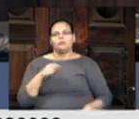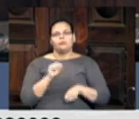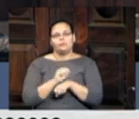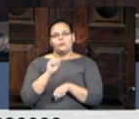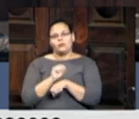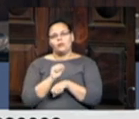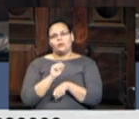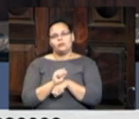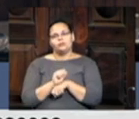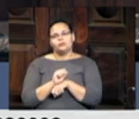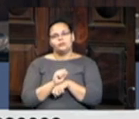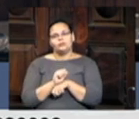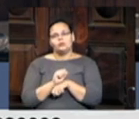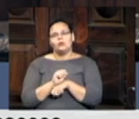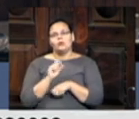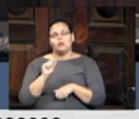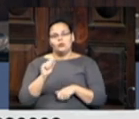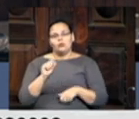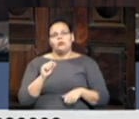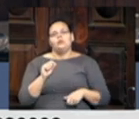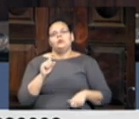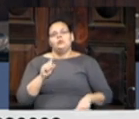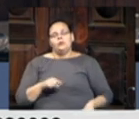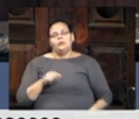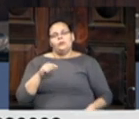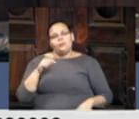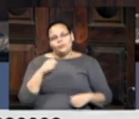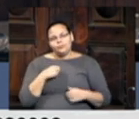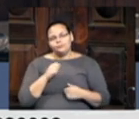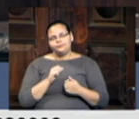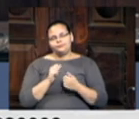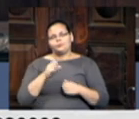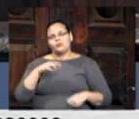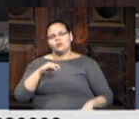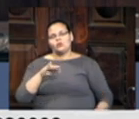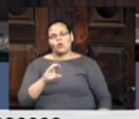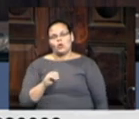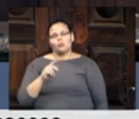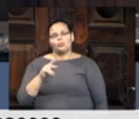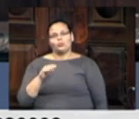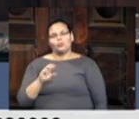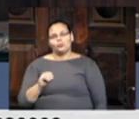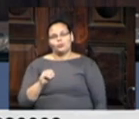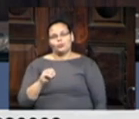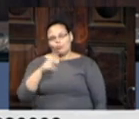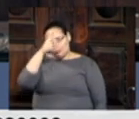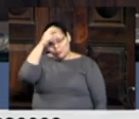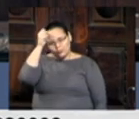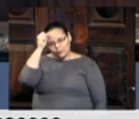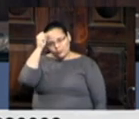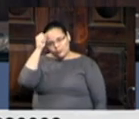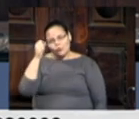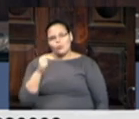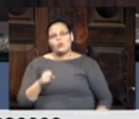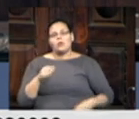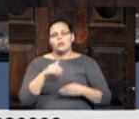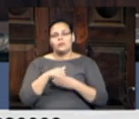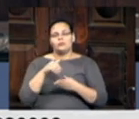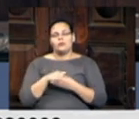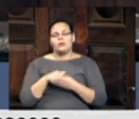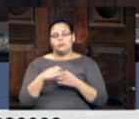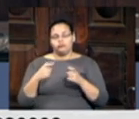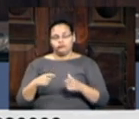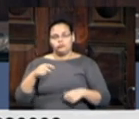espero que o Ministério Público Eleitoral, e aí o Ministério Público da cidade de Queimados, possa